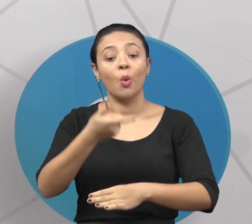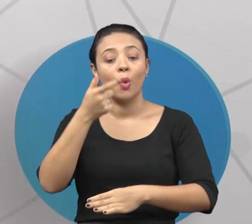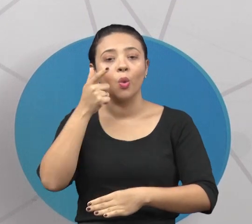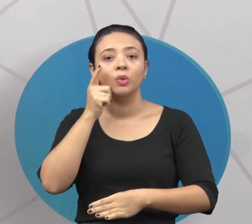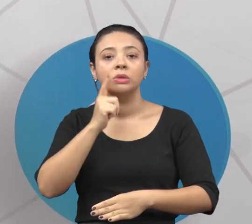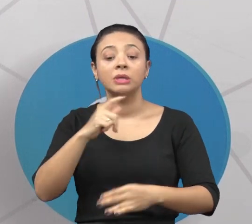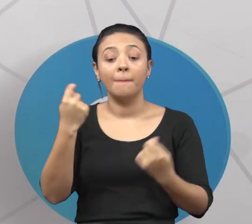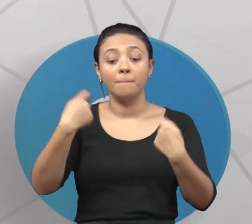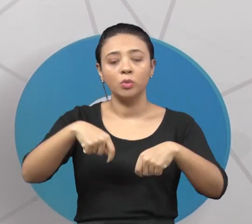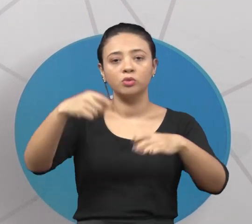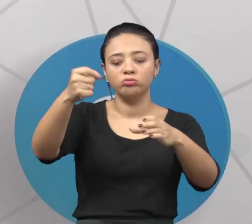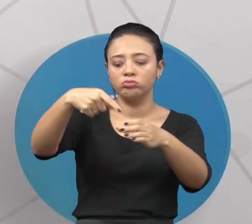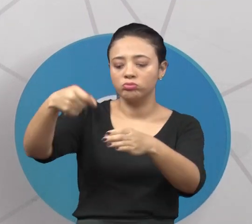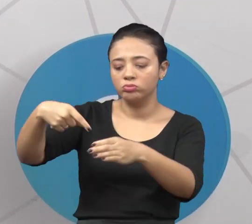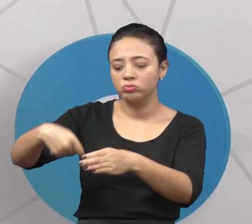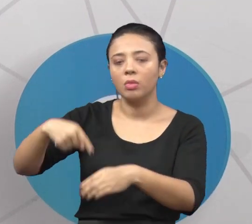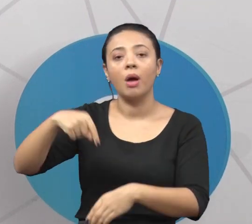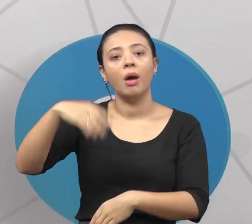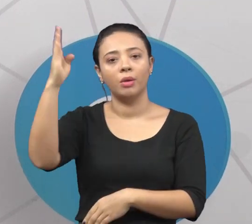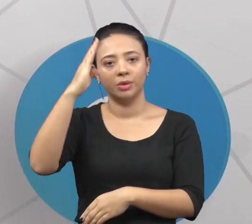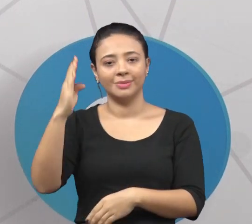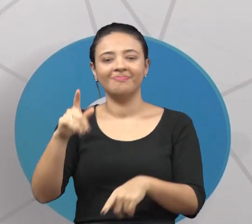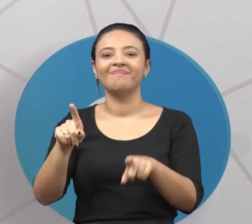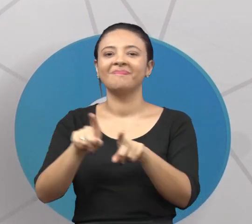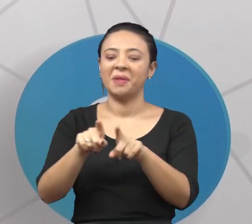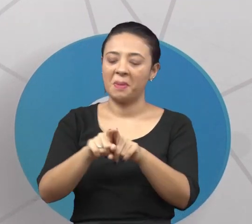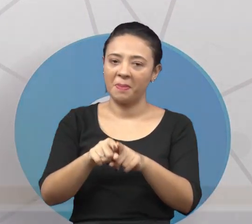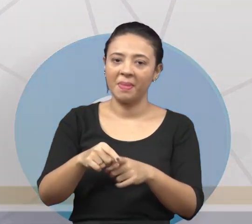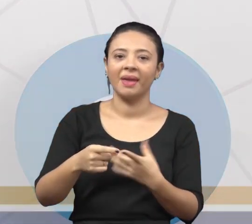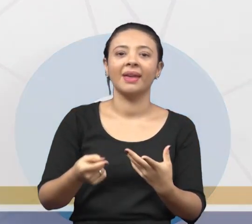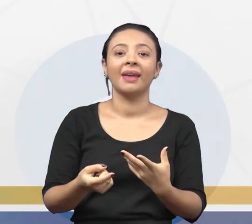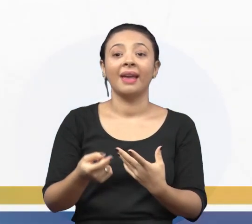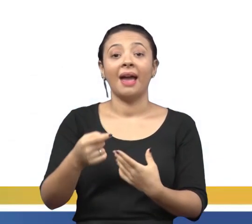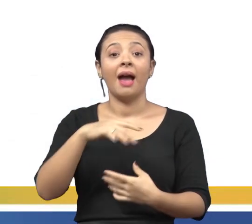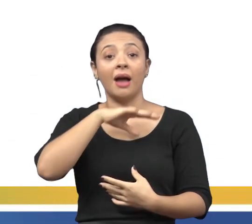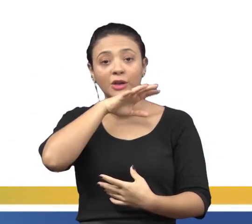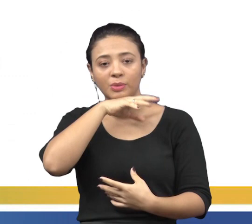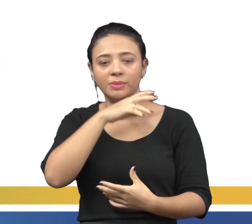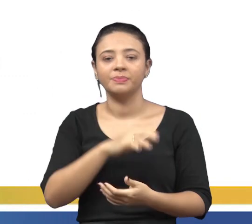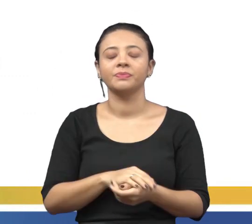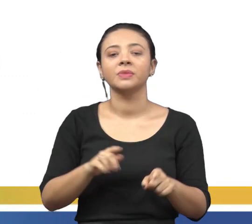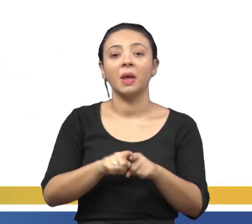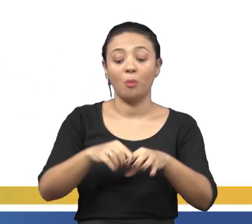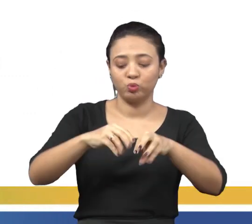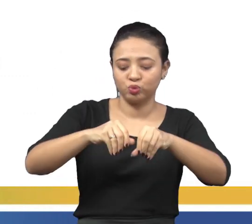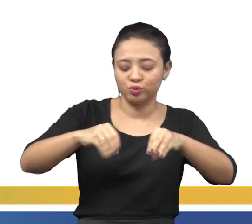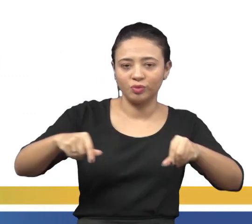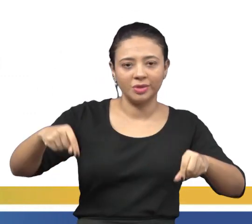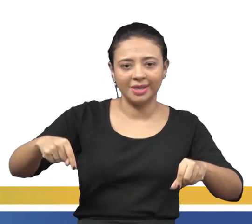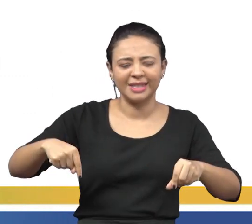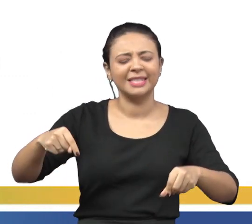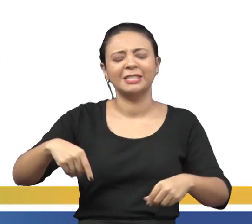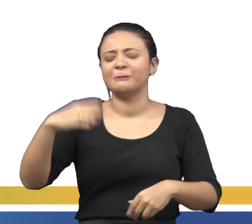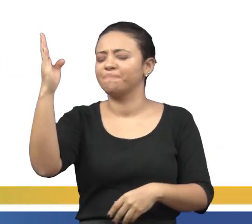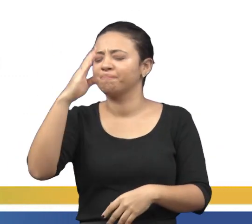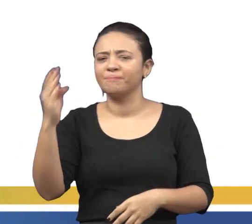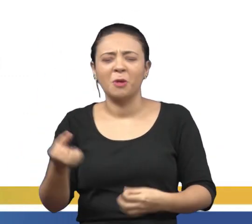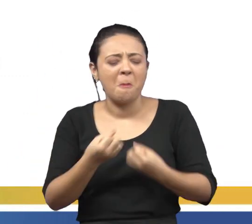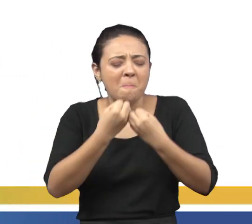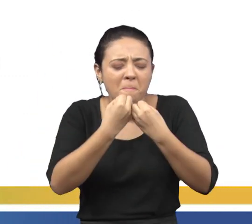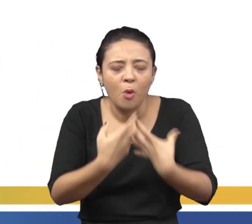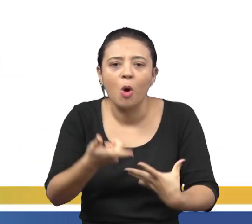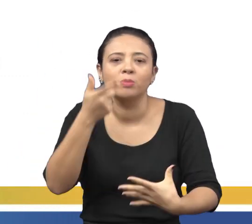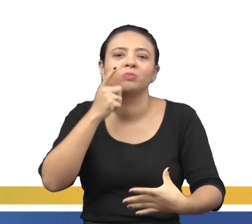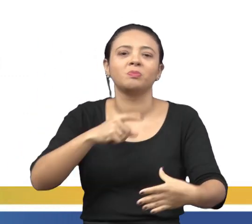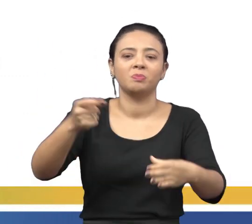tá? E criações também de animais, tá? Solo. Pessoal, nosso solo ele é muito fértil. Ele é fértil porque dentro de uma